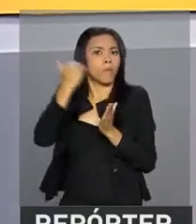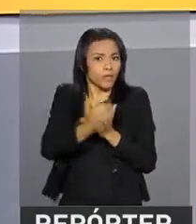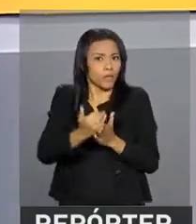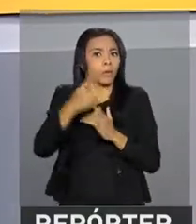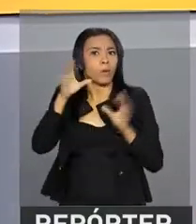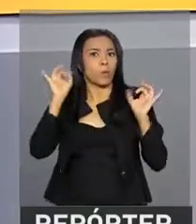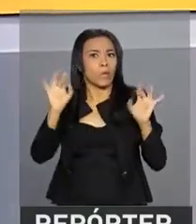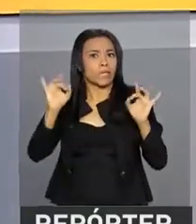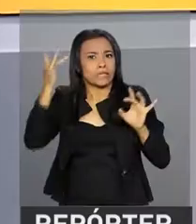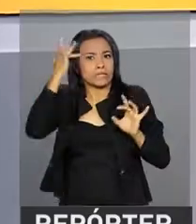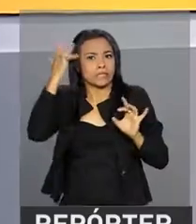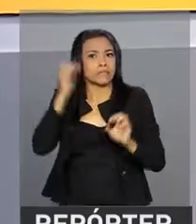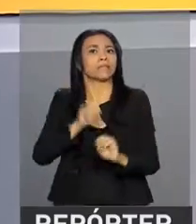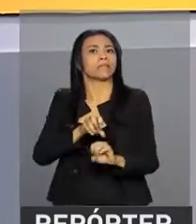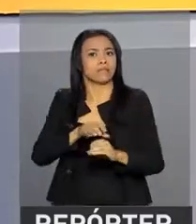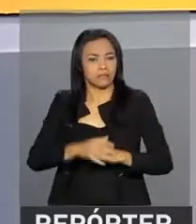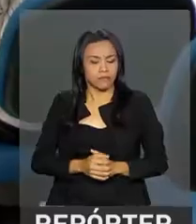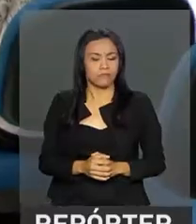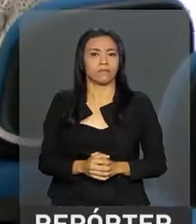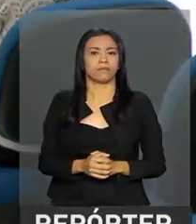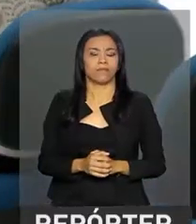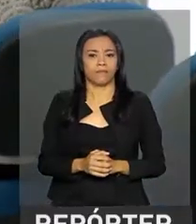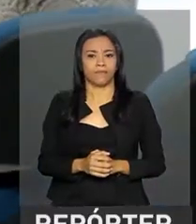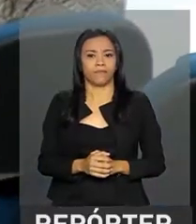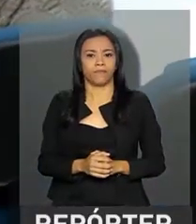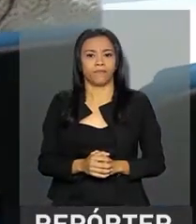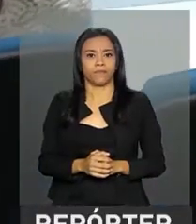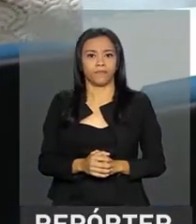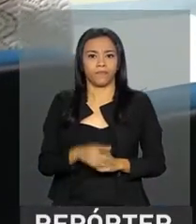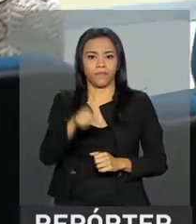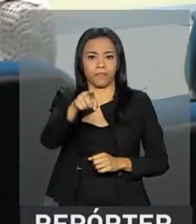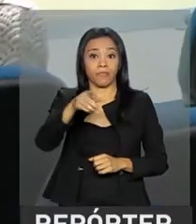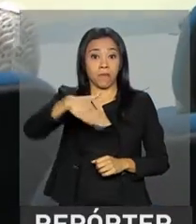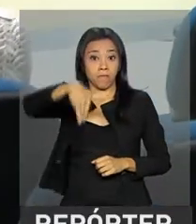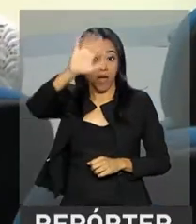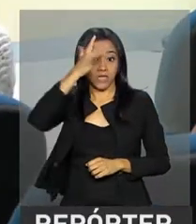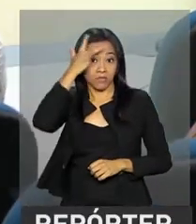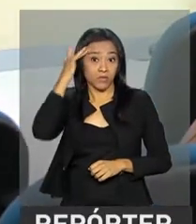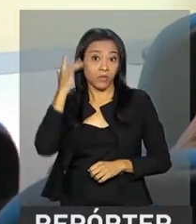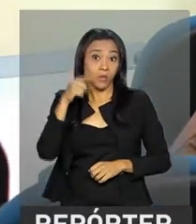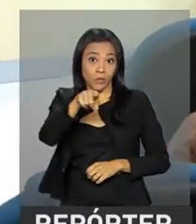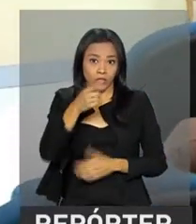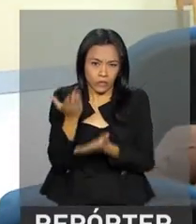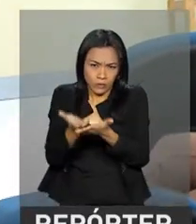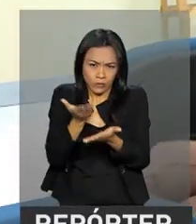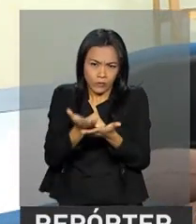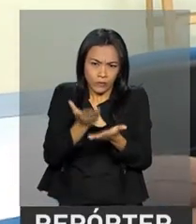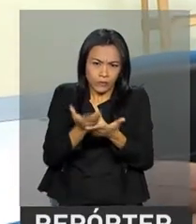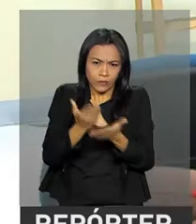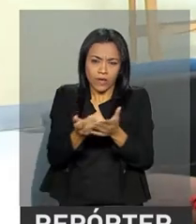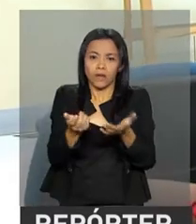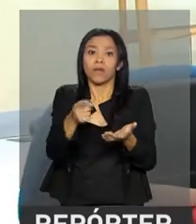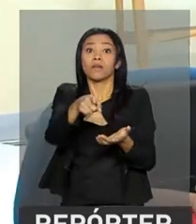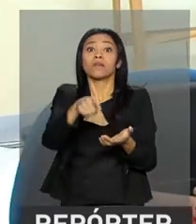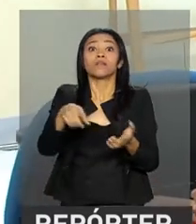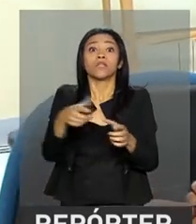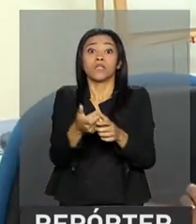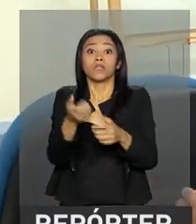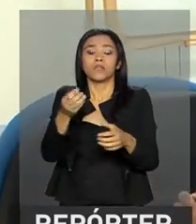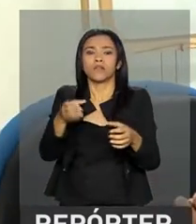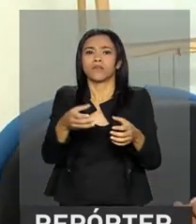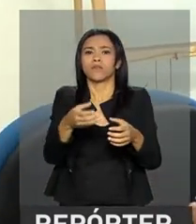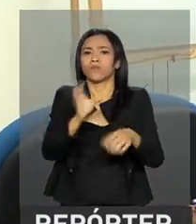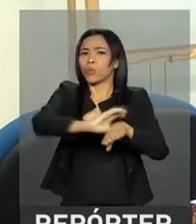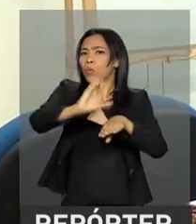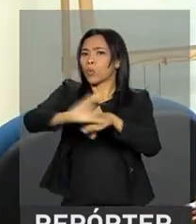a qualidade do ensino mas estudantes titulados aumento do número de cursos e